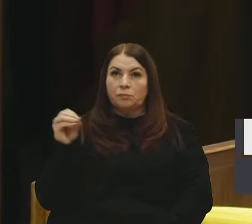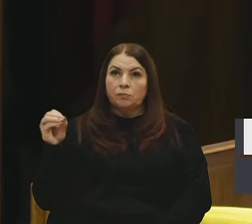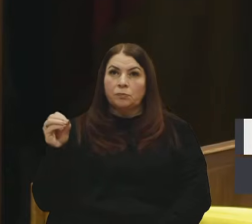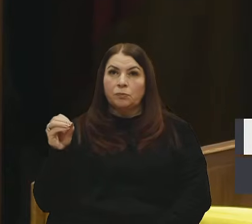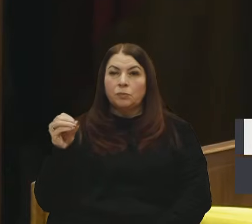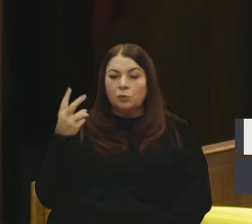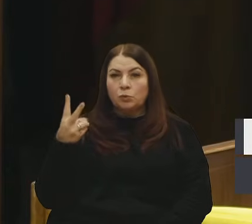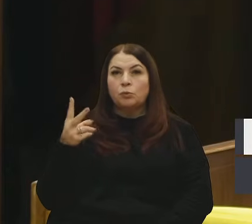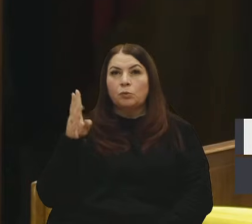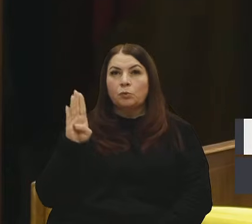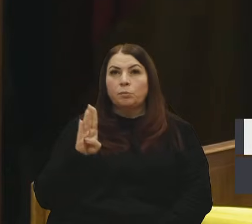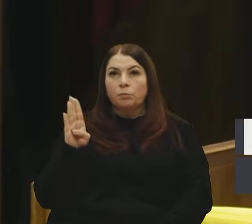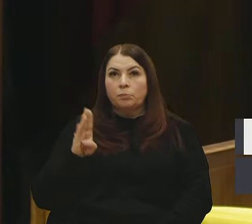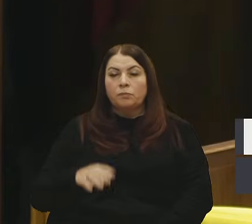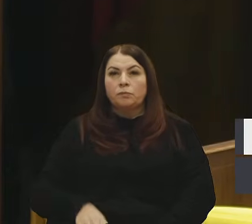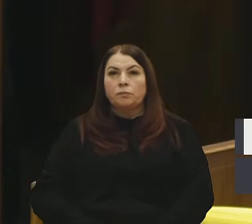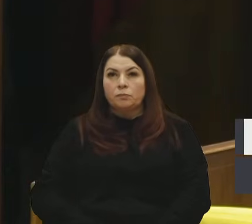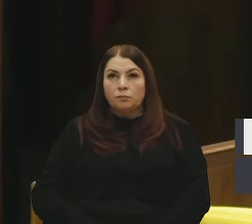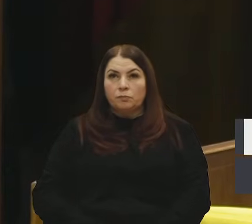4,802 bilhão.